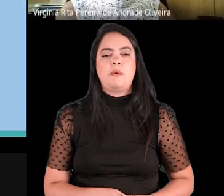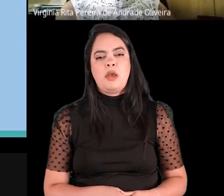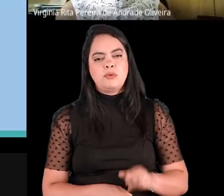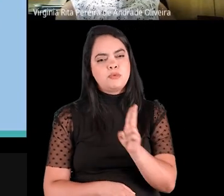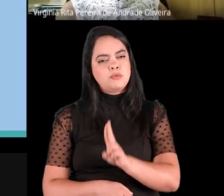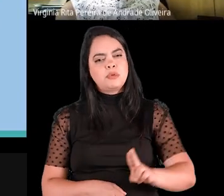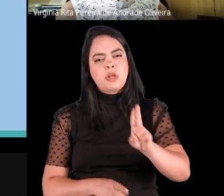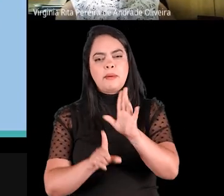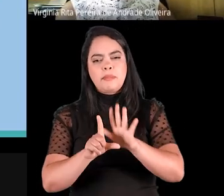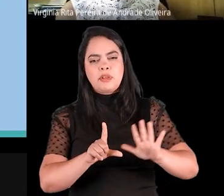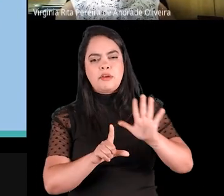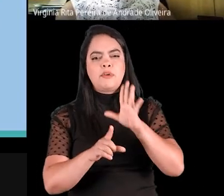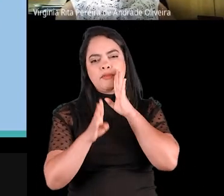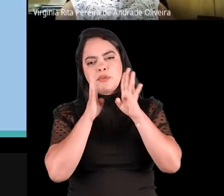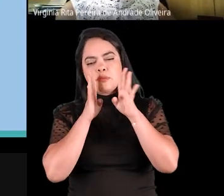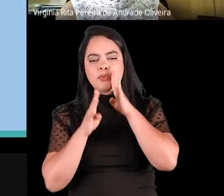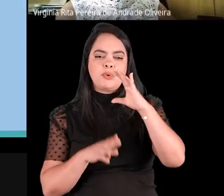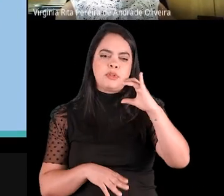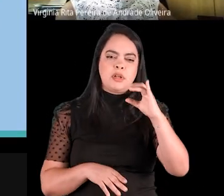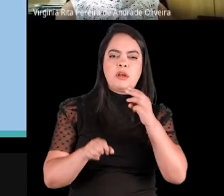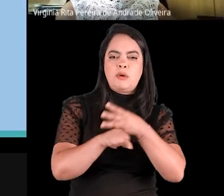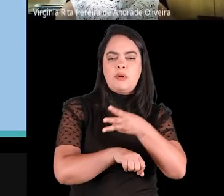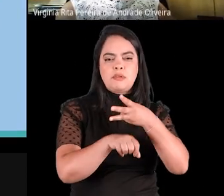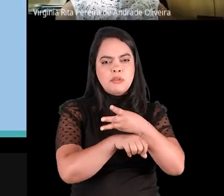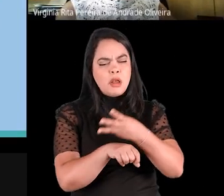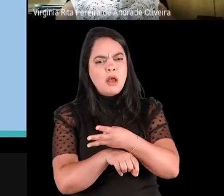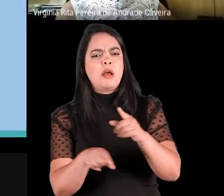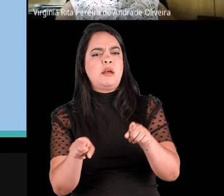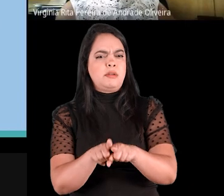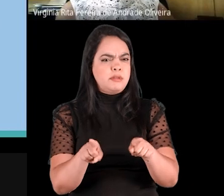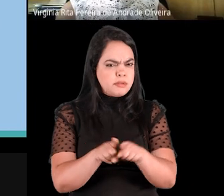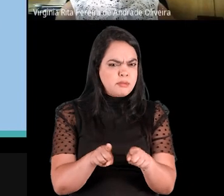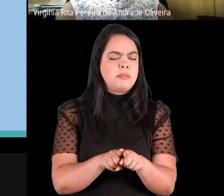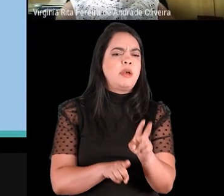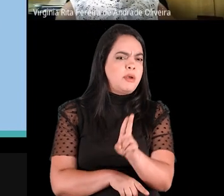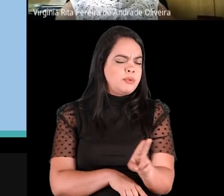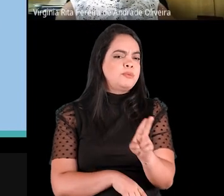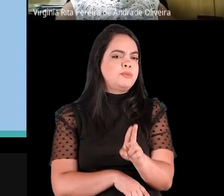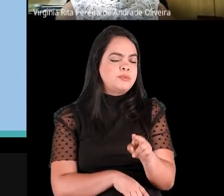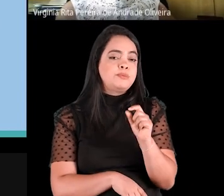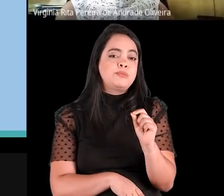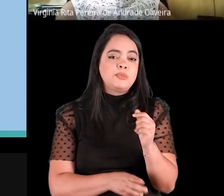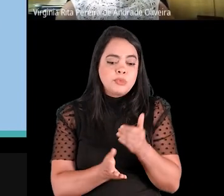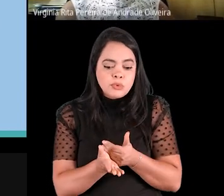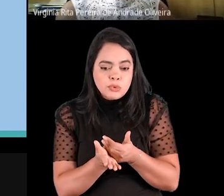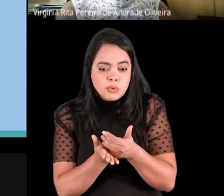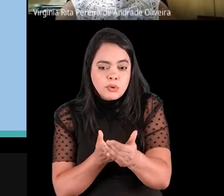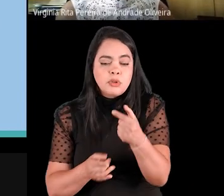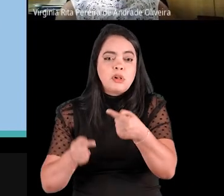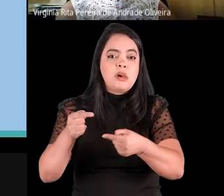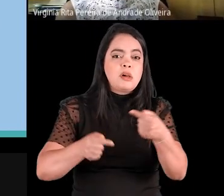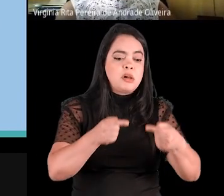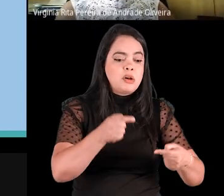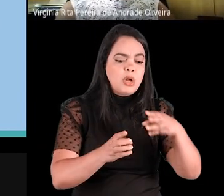plataformas Facebook, Instagram, WhatsApp, né, utilizaram muito dessas plataformas, e a gente começou, então, a fazer essa discussão